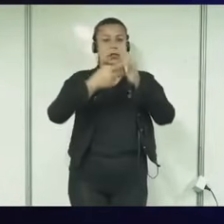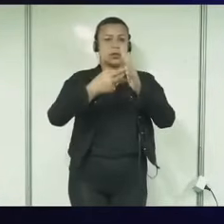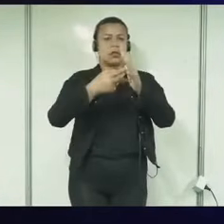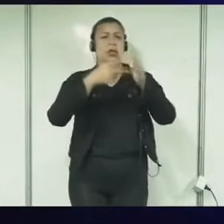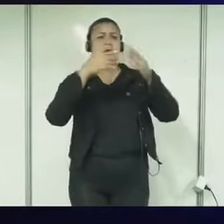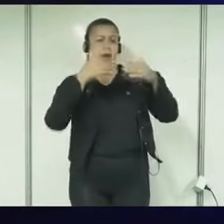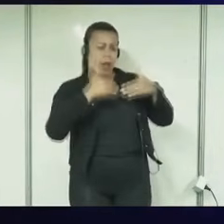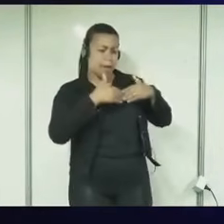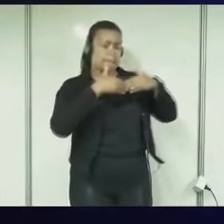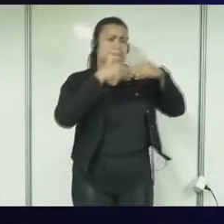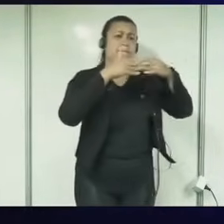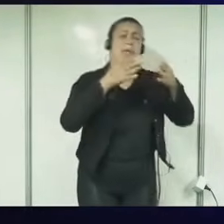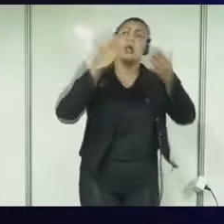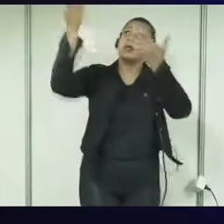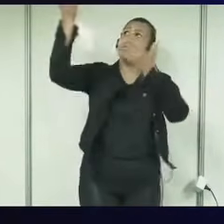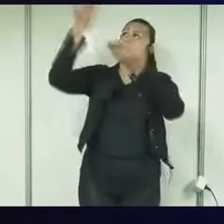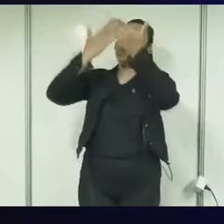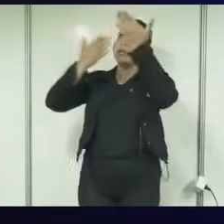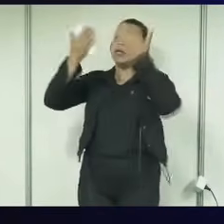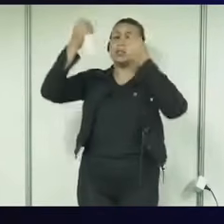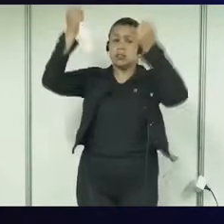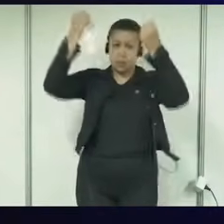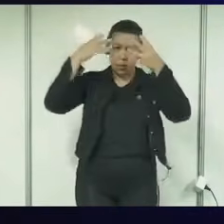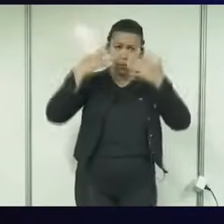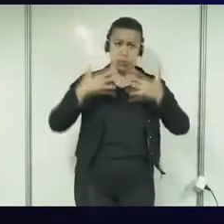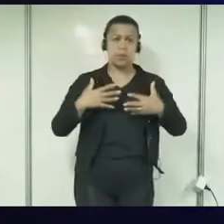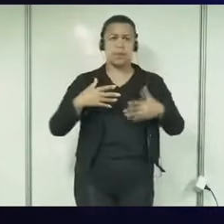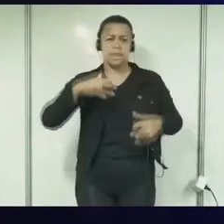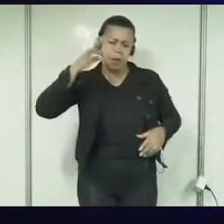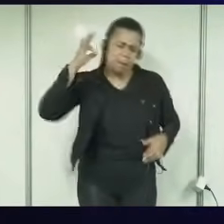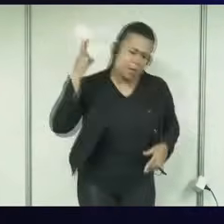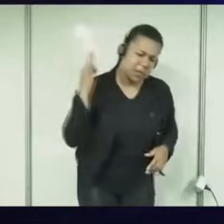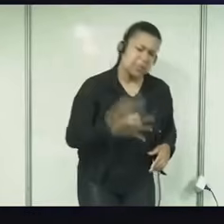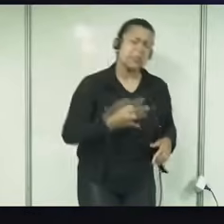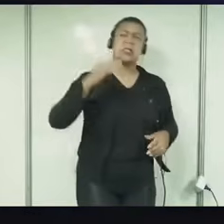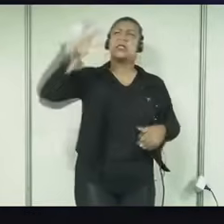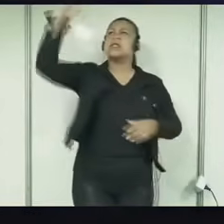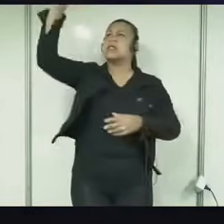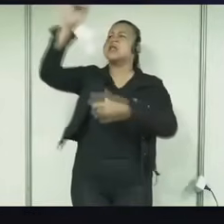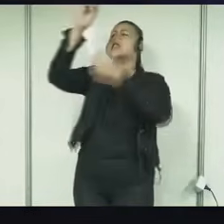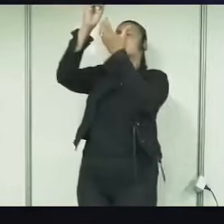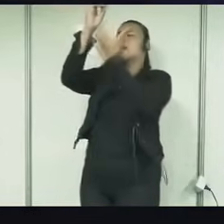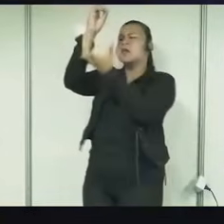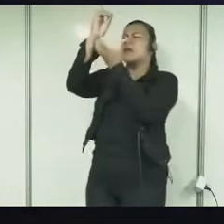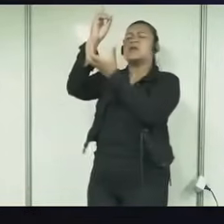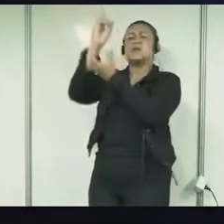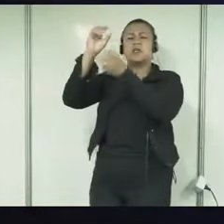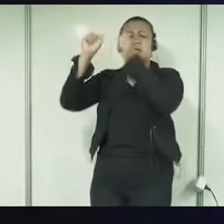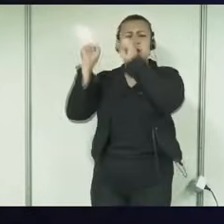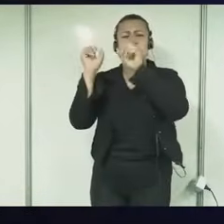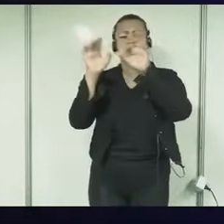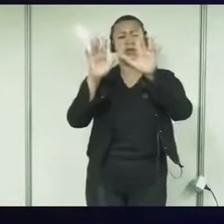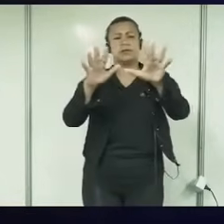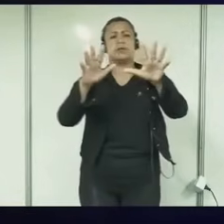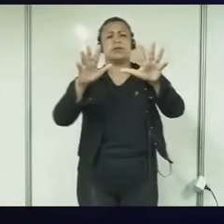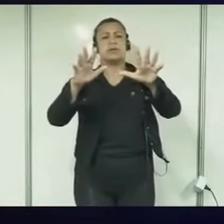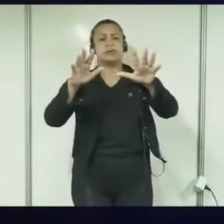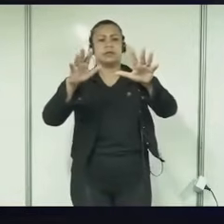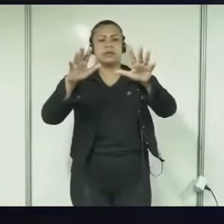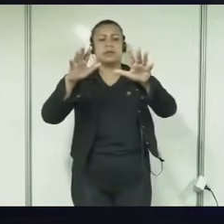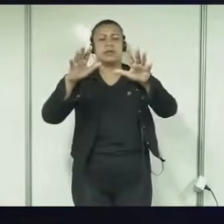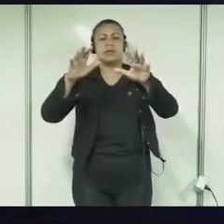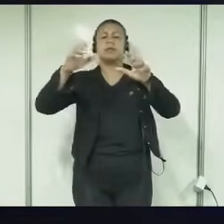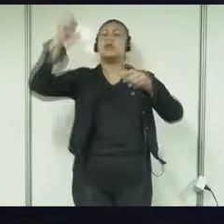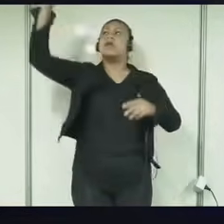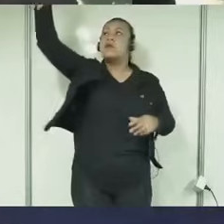para acolher a bênção. E nós podemos ter certeza que Deus quer nos abençoar. Por isso imagina agora que a luz